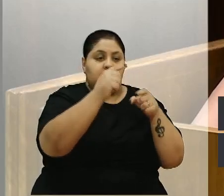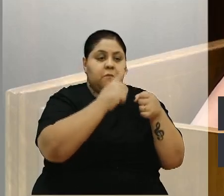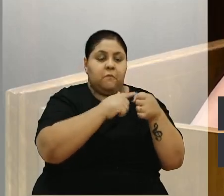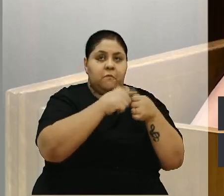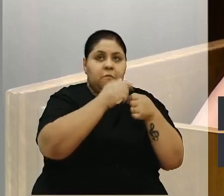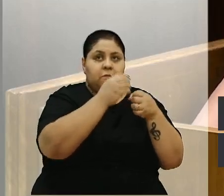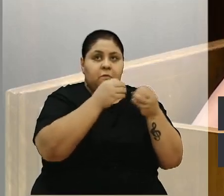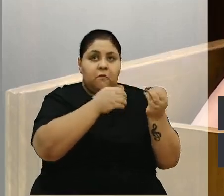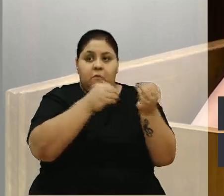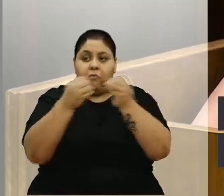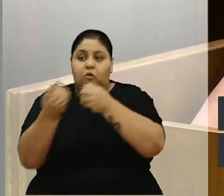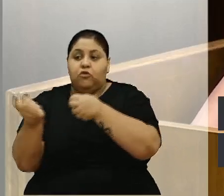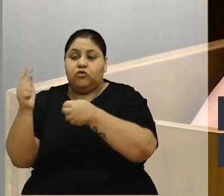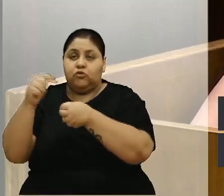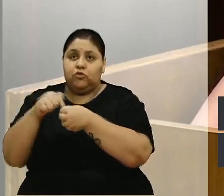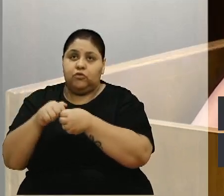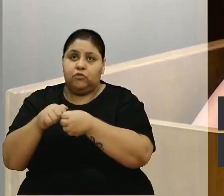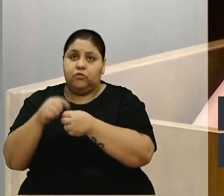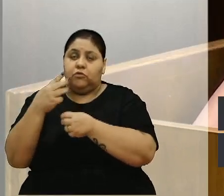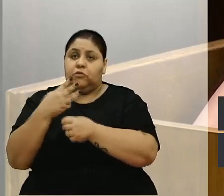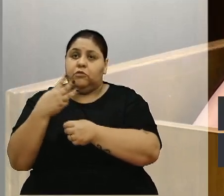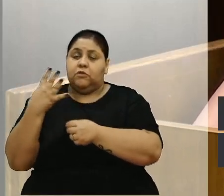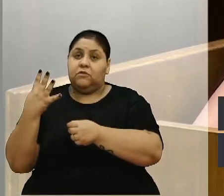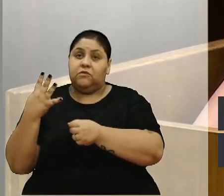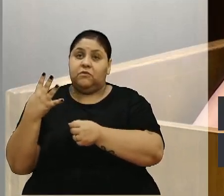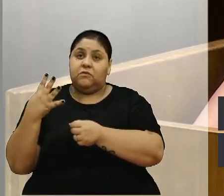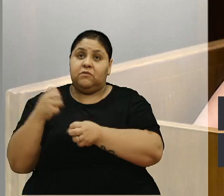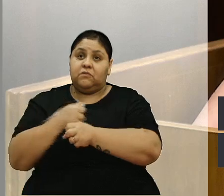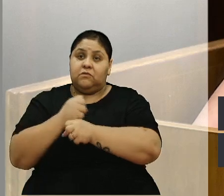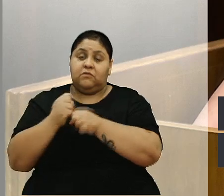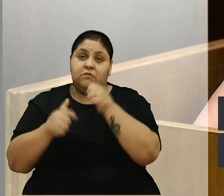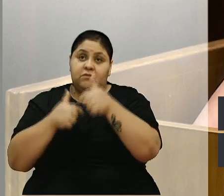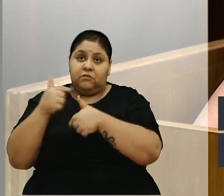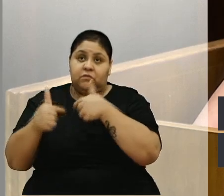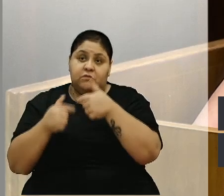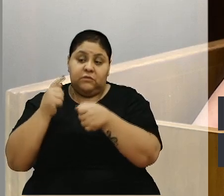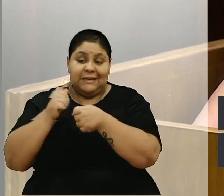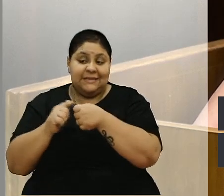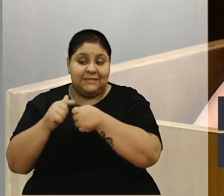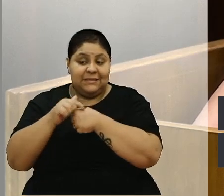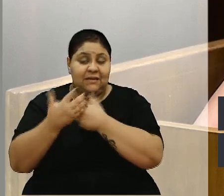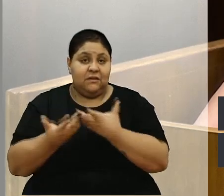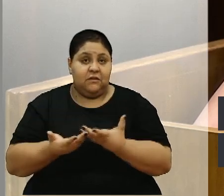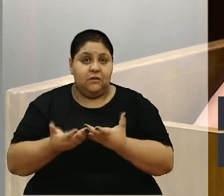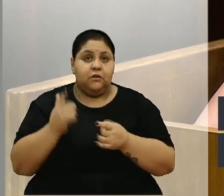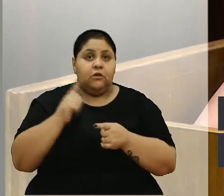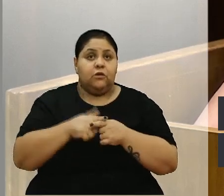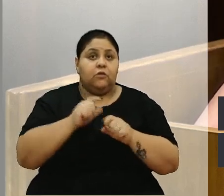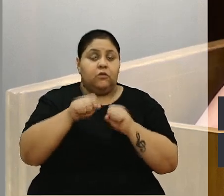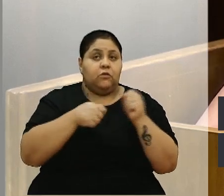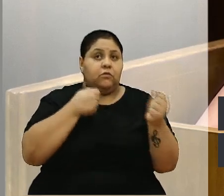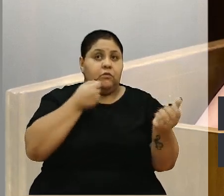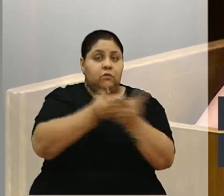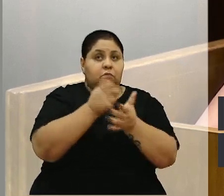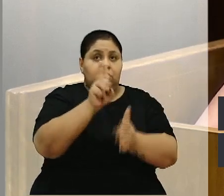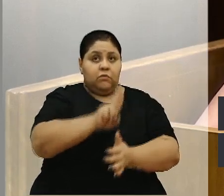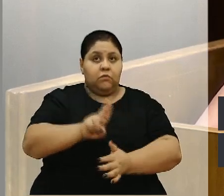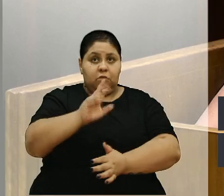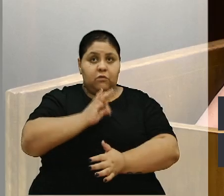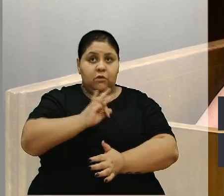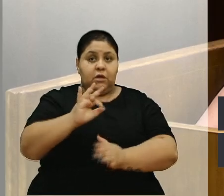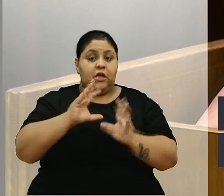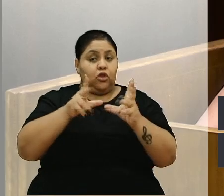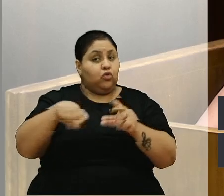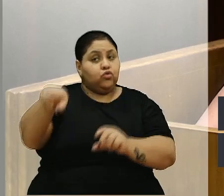possam retornar e prestar no mínimo 3 ou 4 anos de trabalho na cidade. Porque quem paga a Universidade Federal é todos